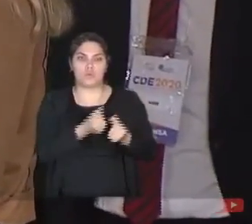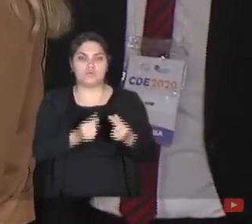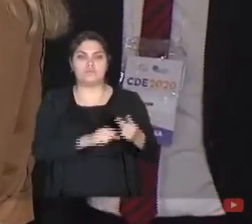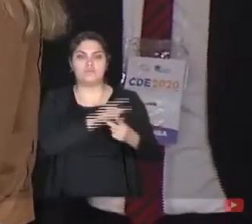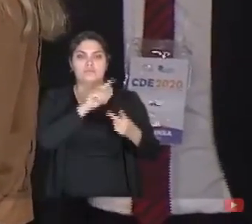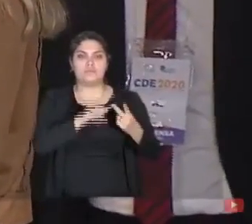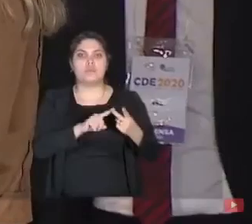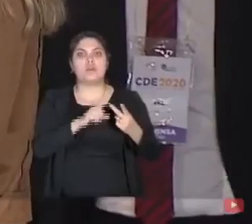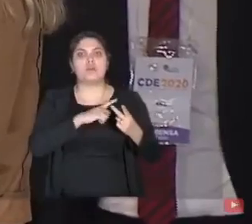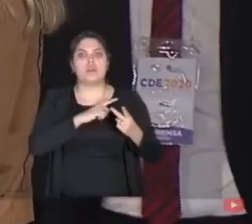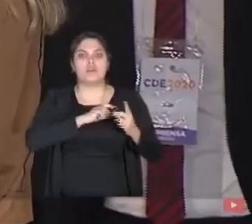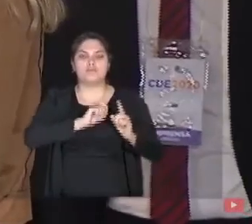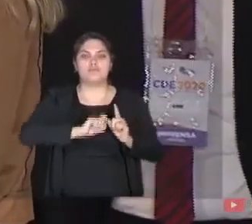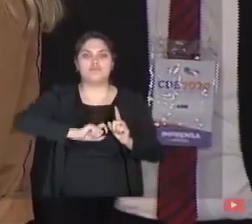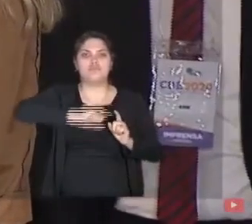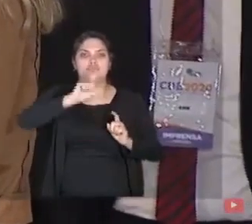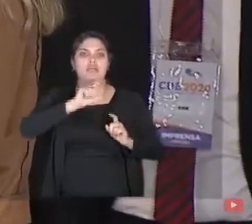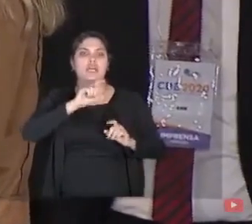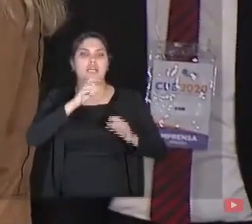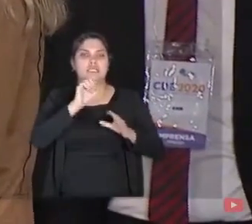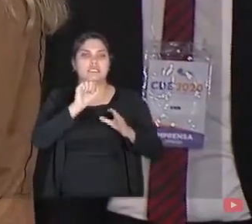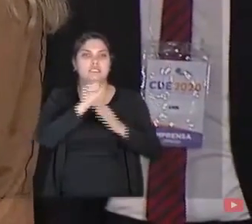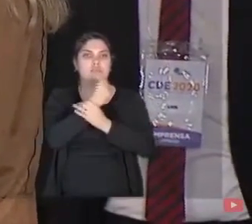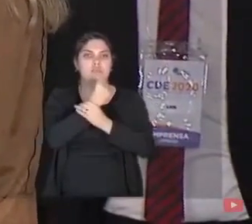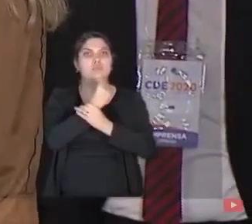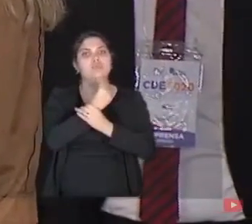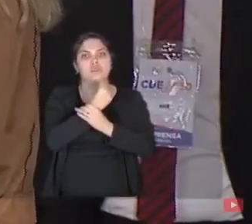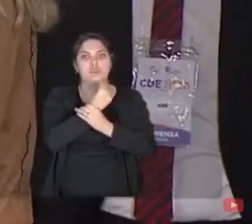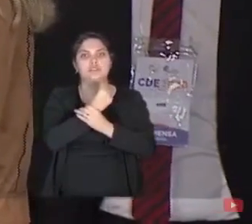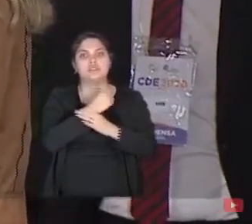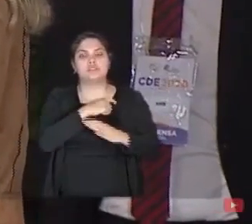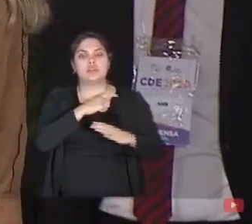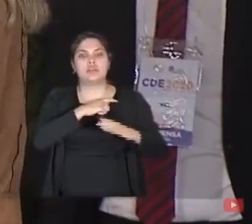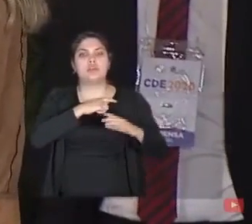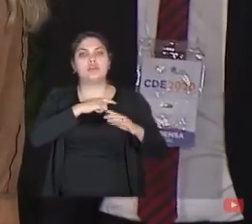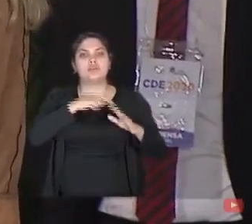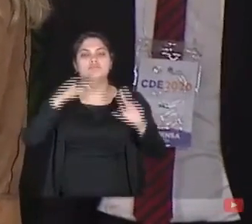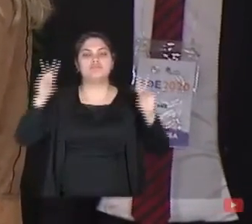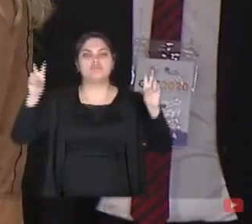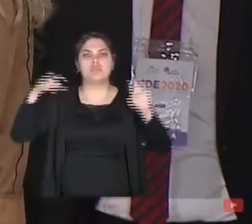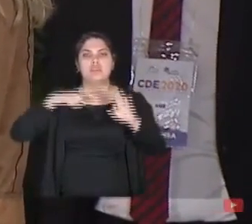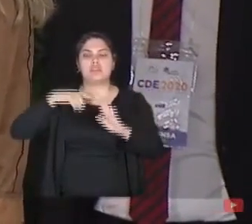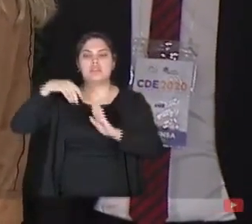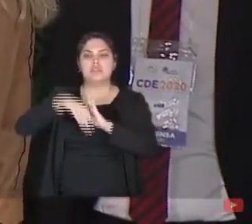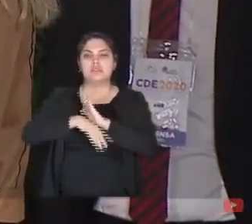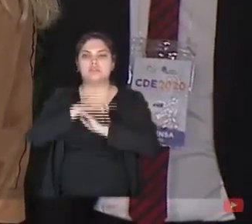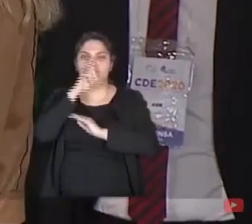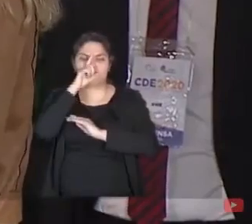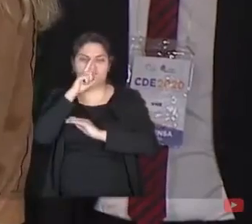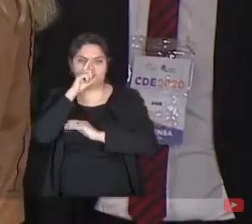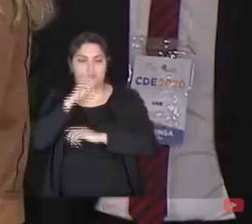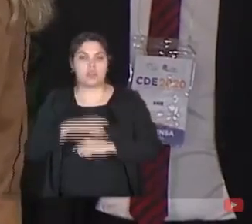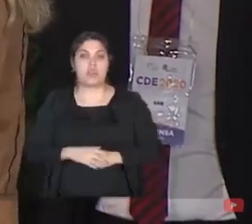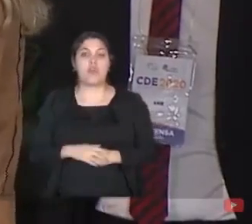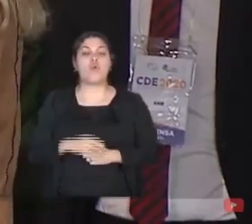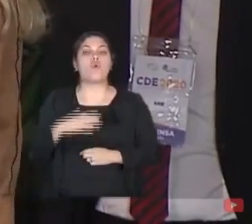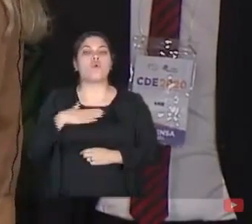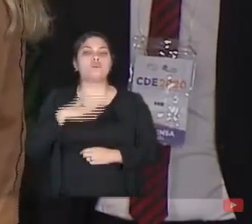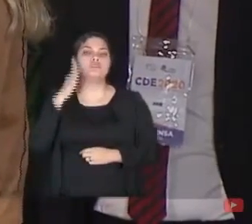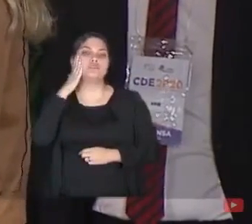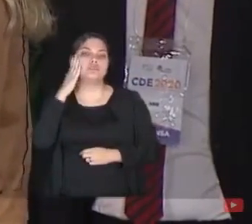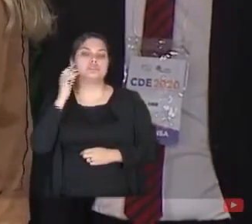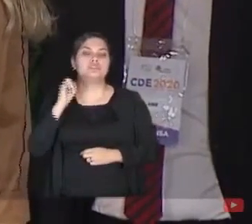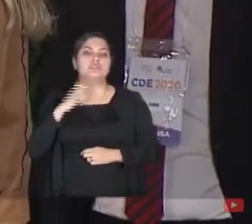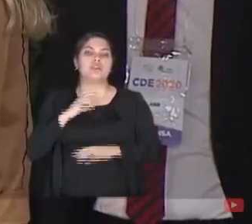e a outra seria aumentar a segurança com, abre aspas, queda significativa no risco de vulnerabilidade. Eu gostaria de saber se há